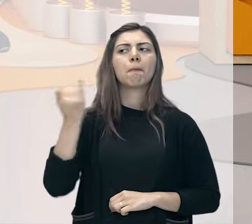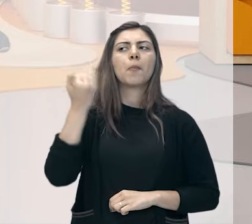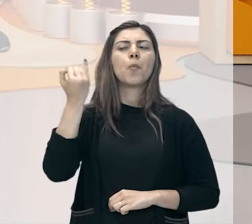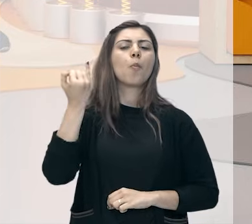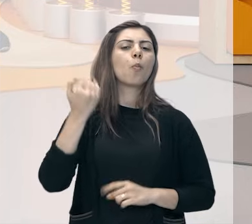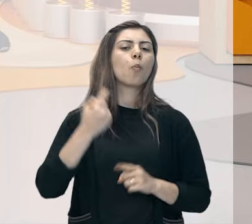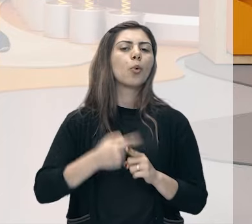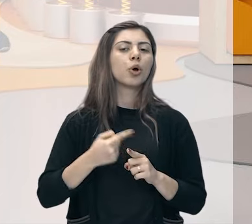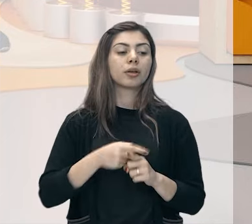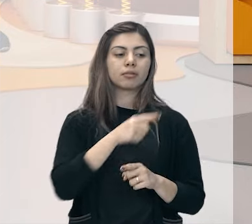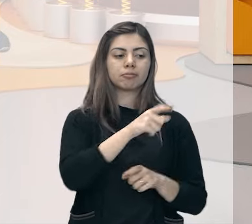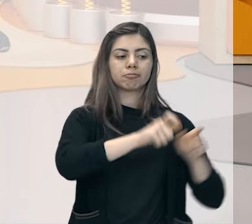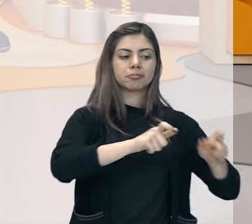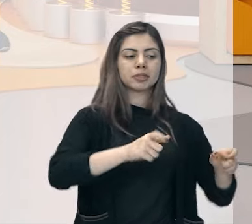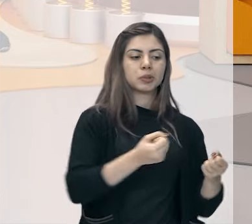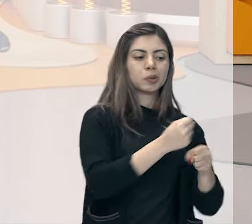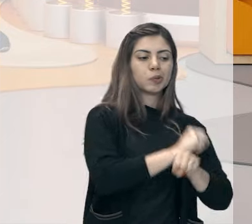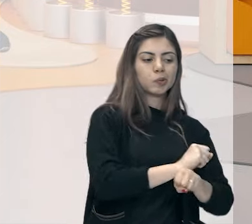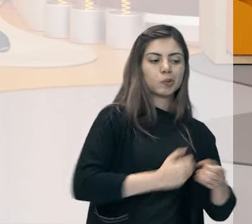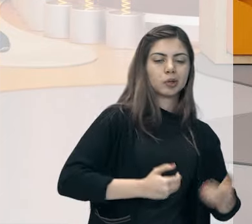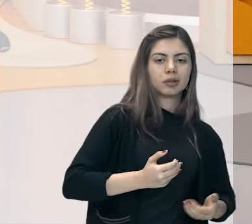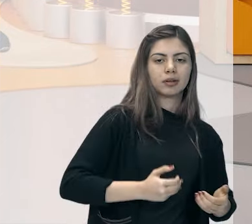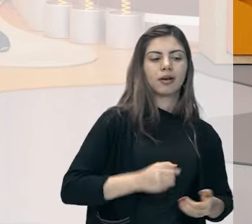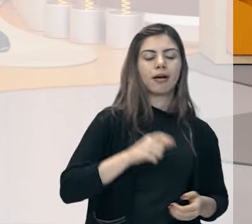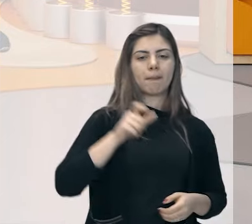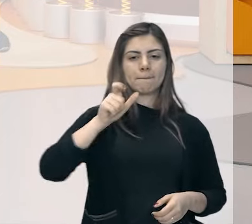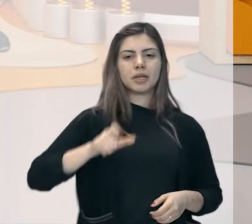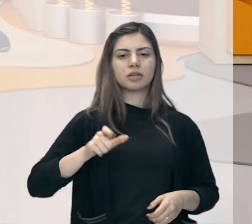escravidão permitia que os proprietários de escravos